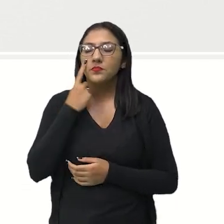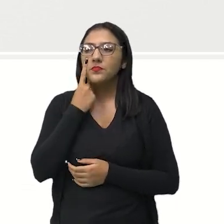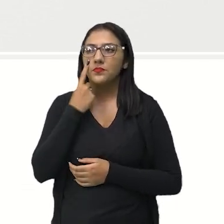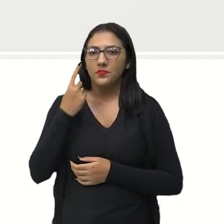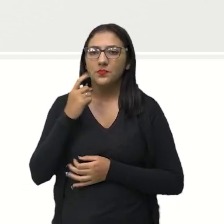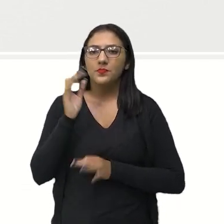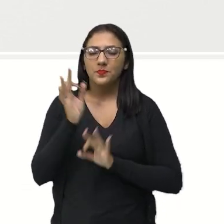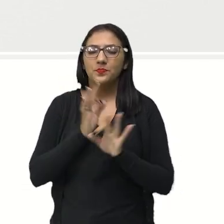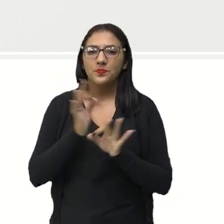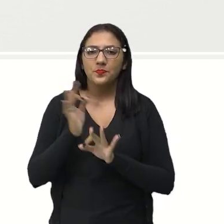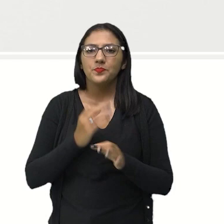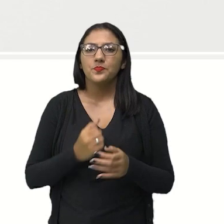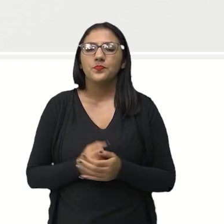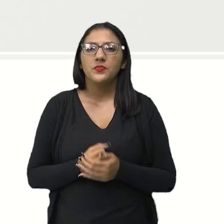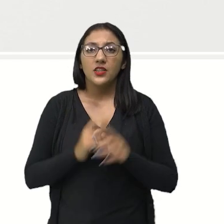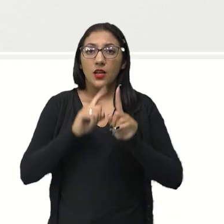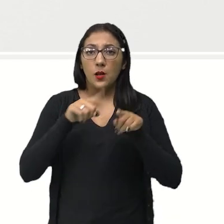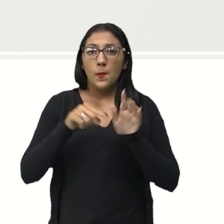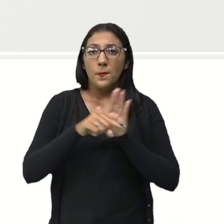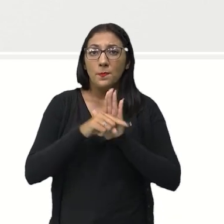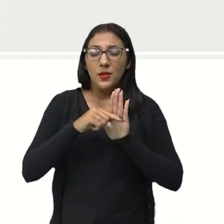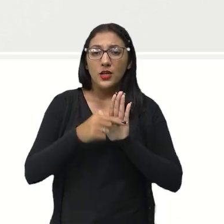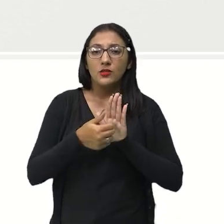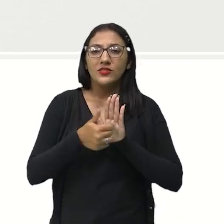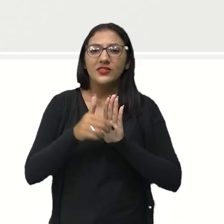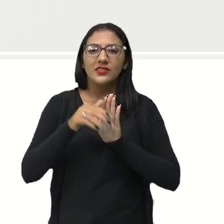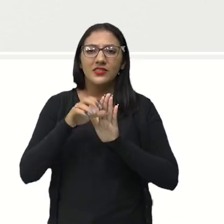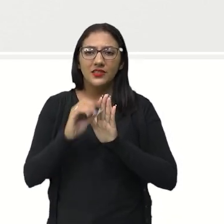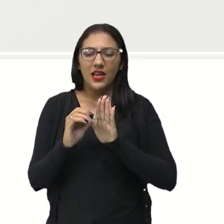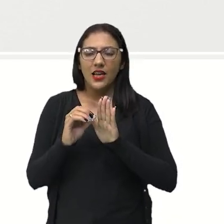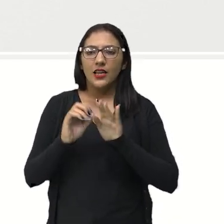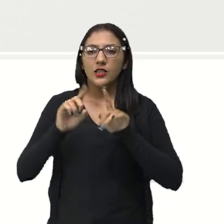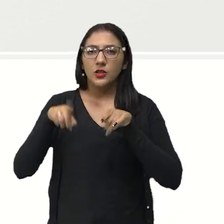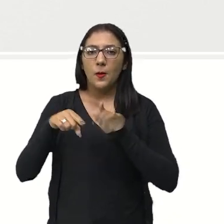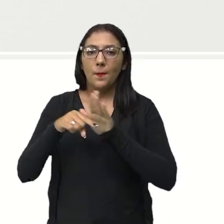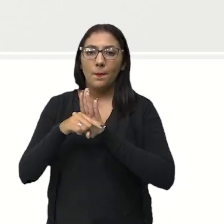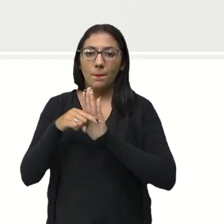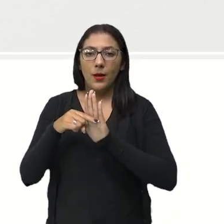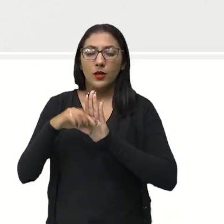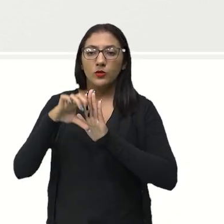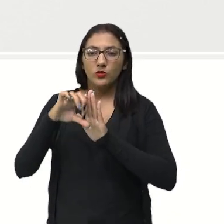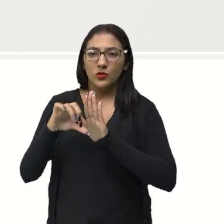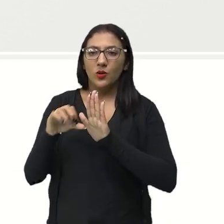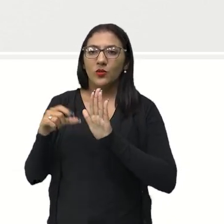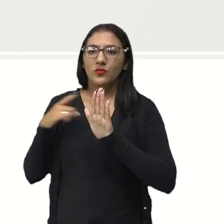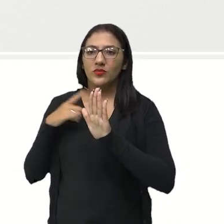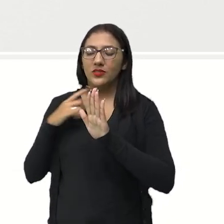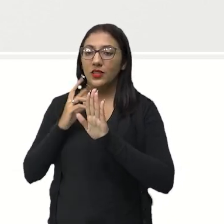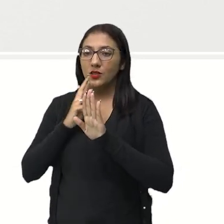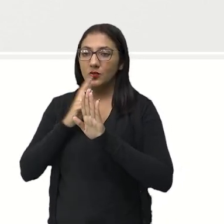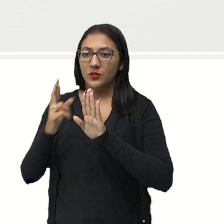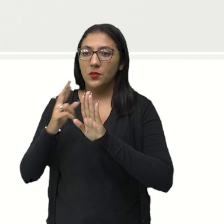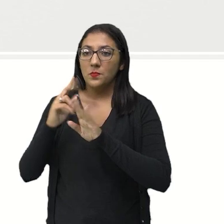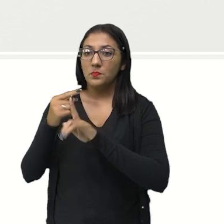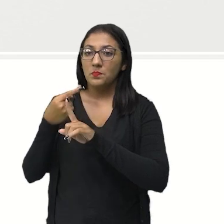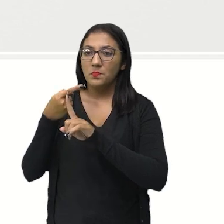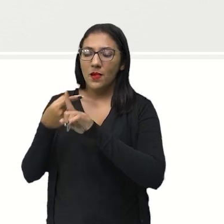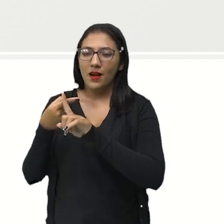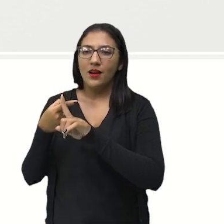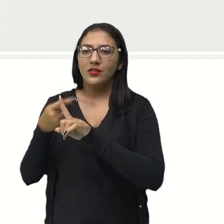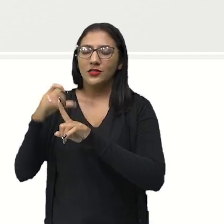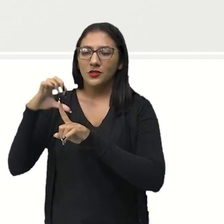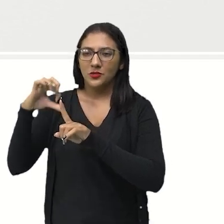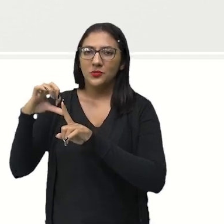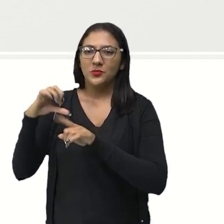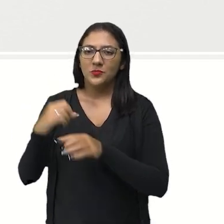resultado. Menos 10, menos com menos 9, vai dar mais 9